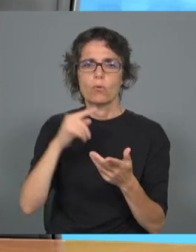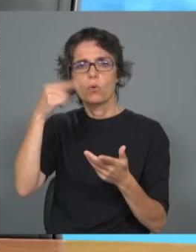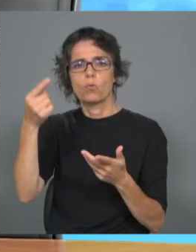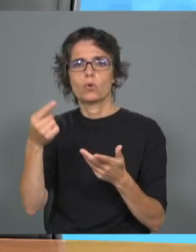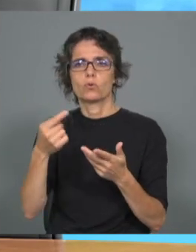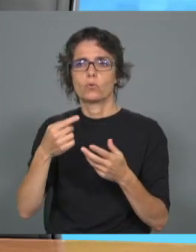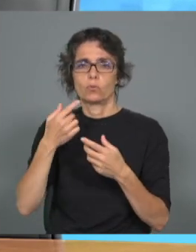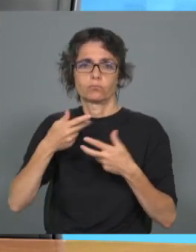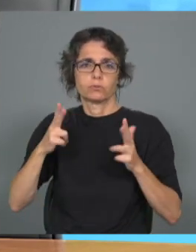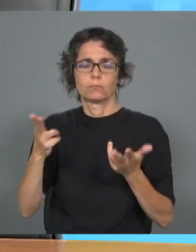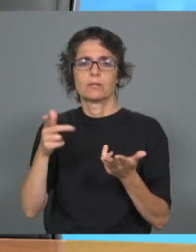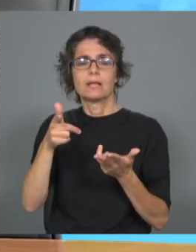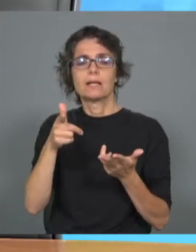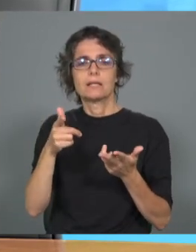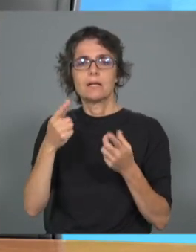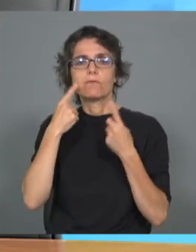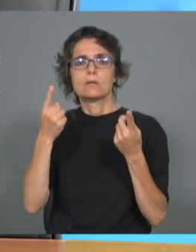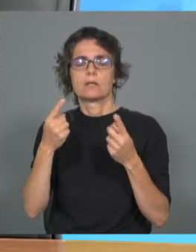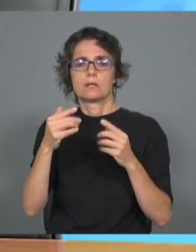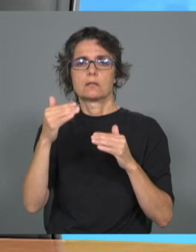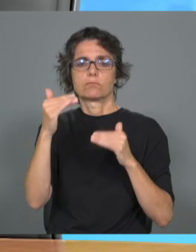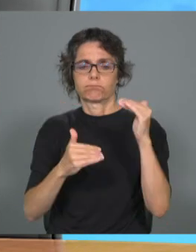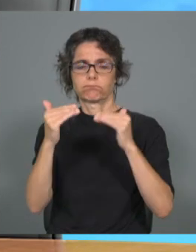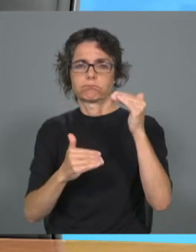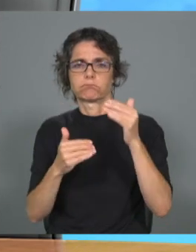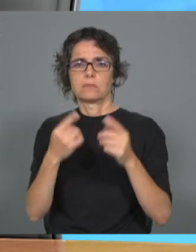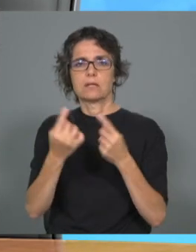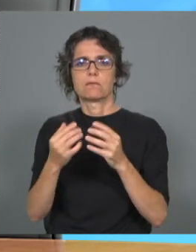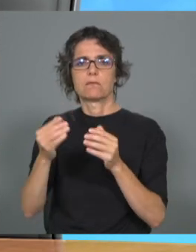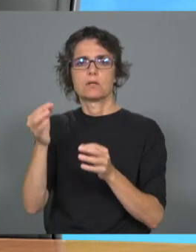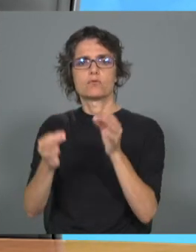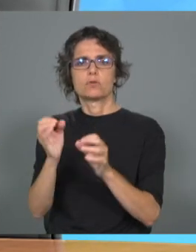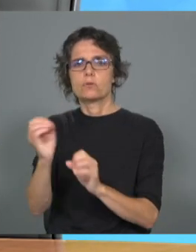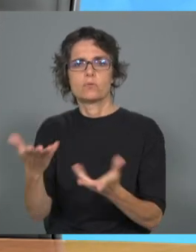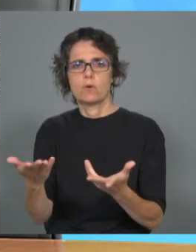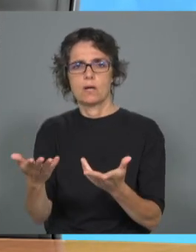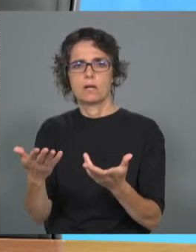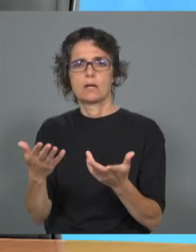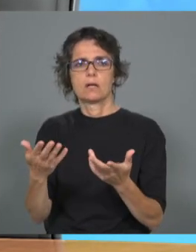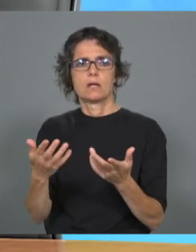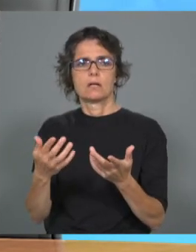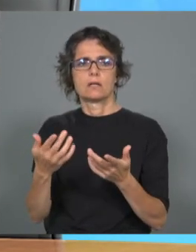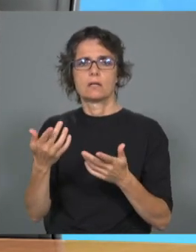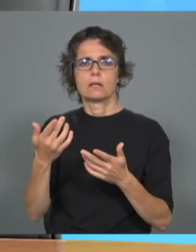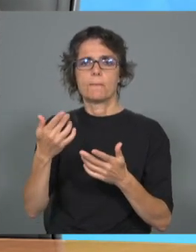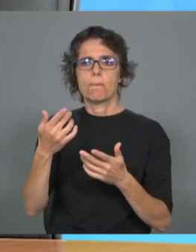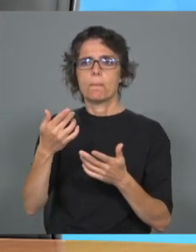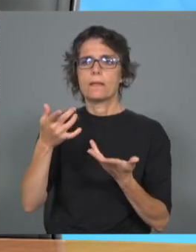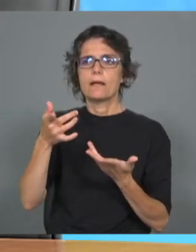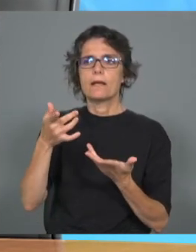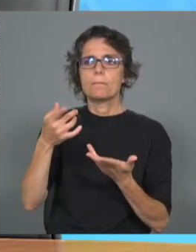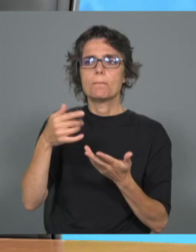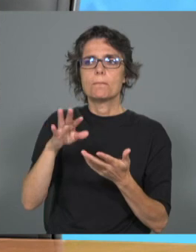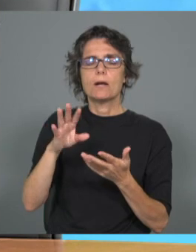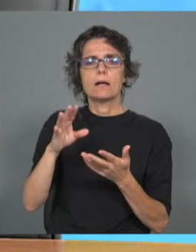denuncia desigualdades, corrupção, injustiça, mas falam-nos de esperança. Eu espero que este mundo seja